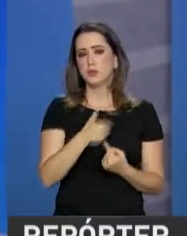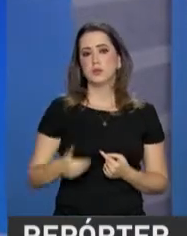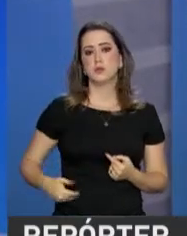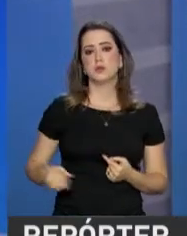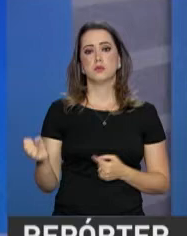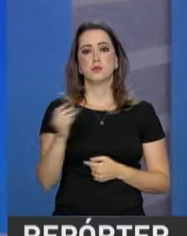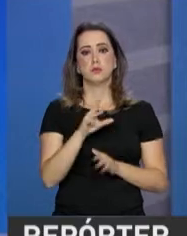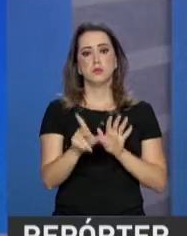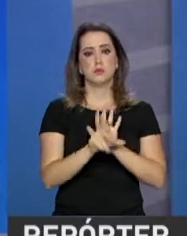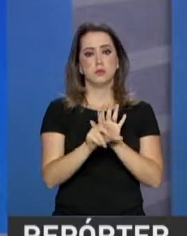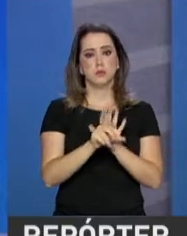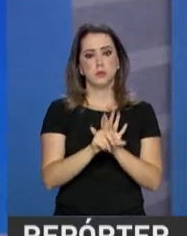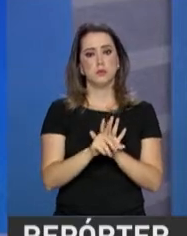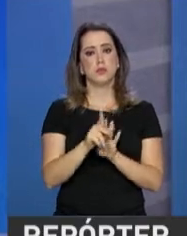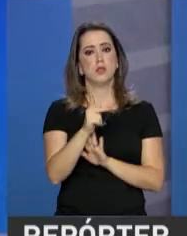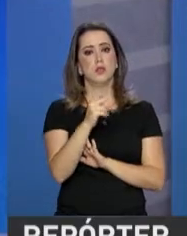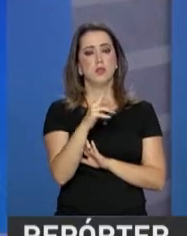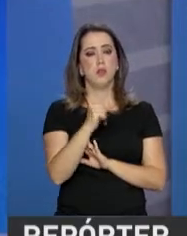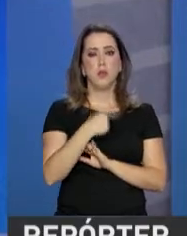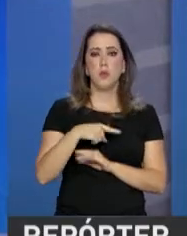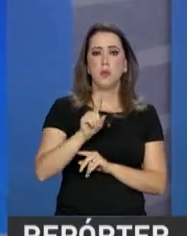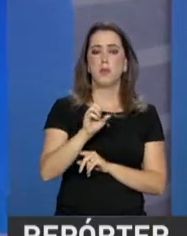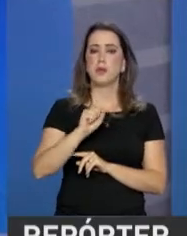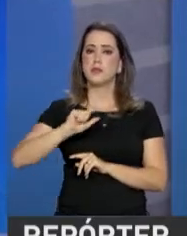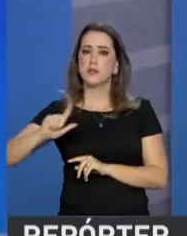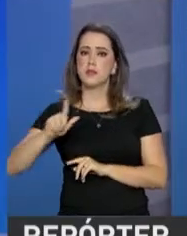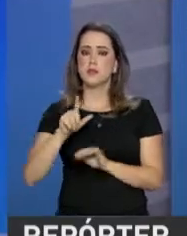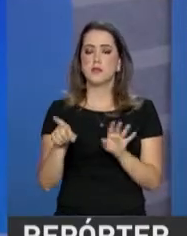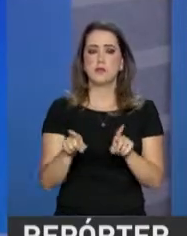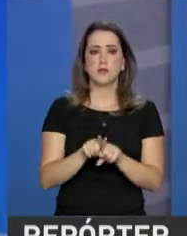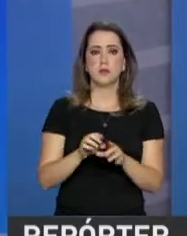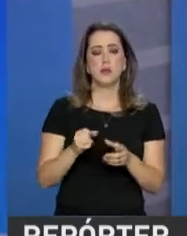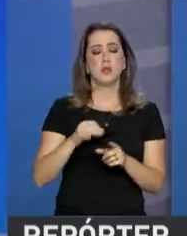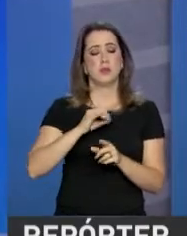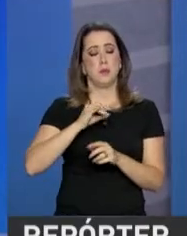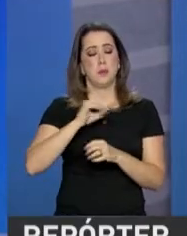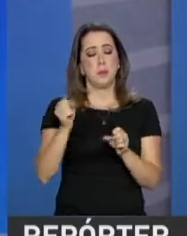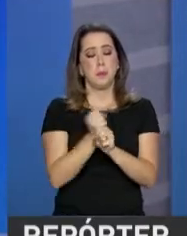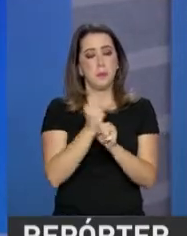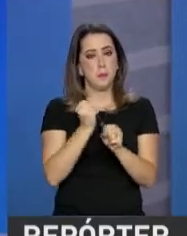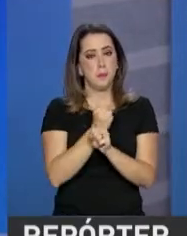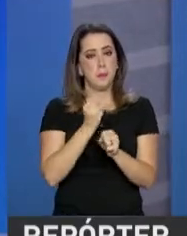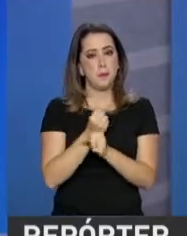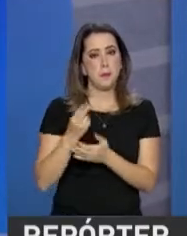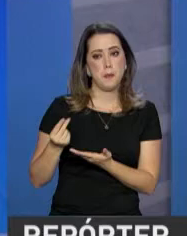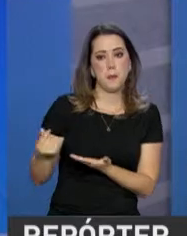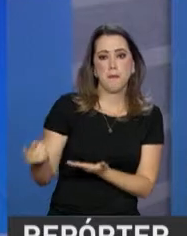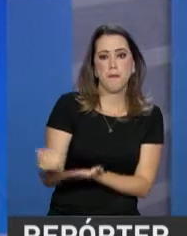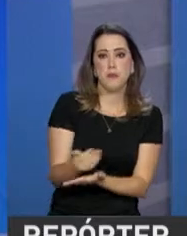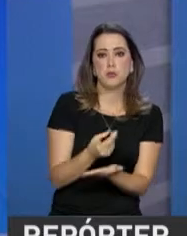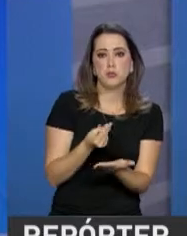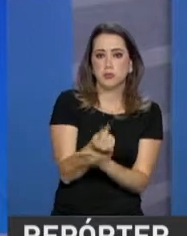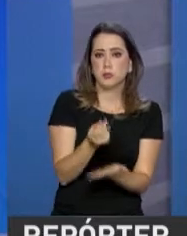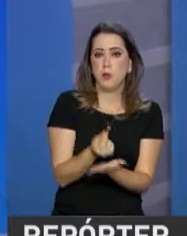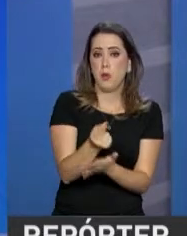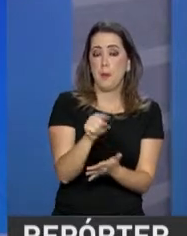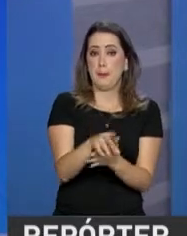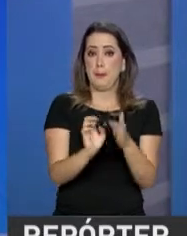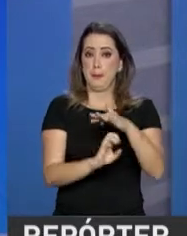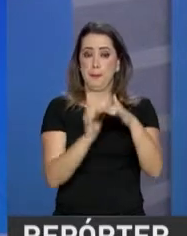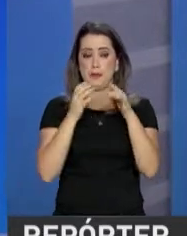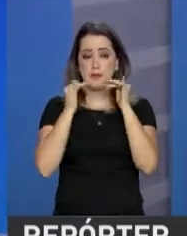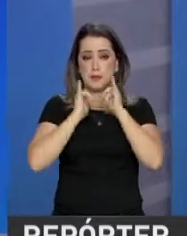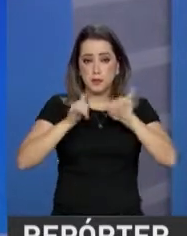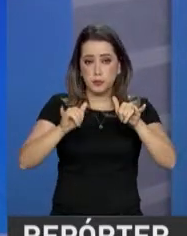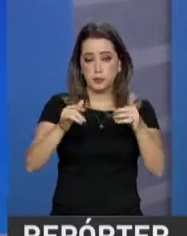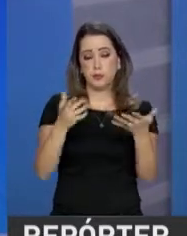como os novos leilões do pré-sal, os projetos de concessões na área de infraestrutura e a capitalização da eletricidade. Eletrobras. Para a Guardia, as